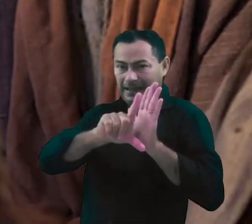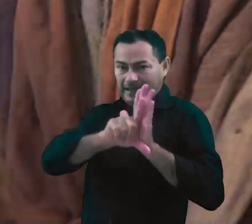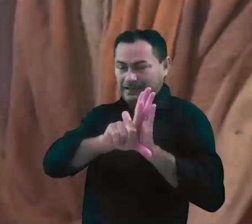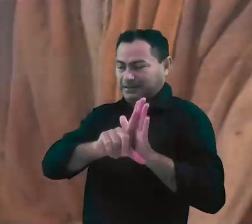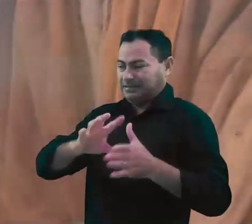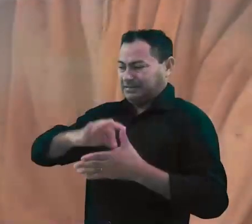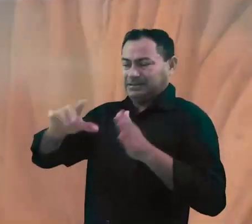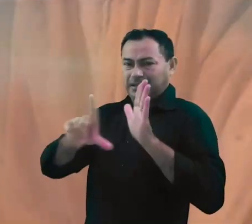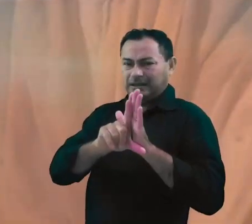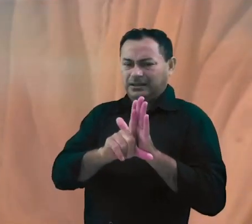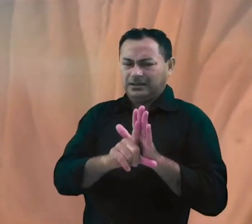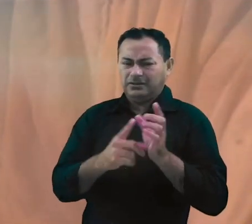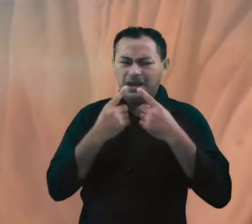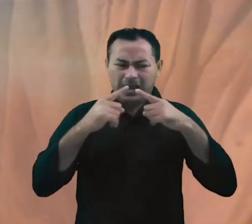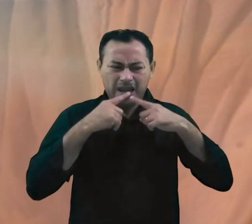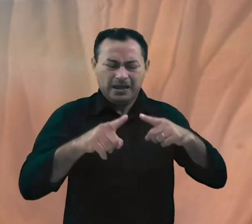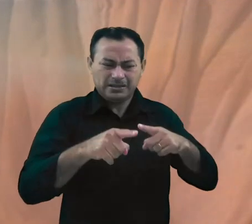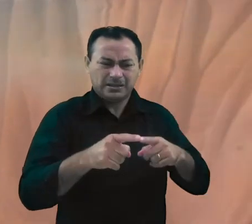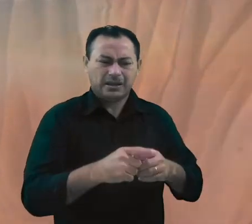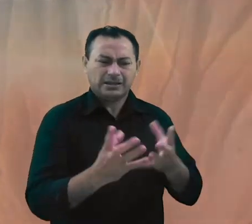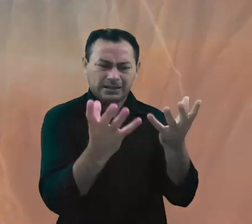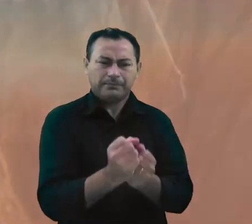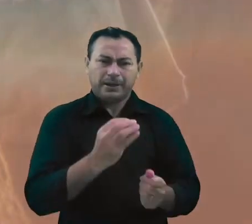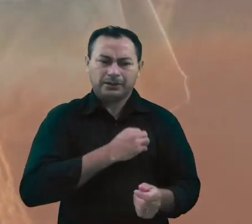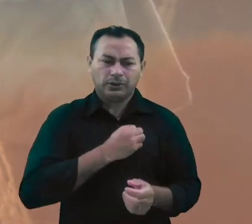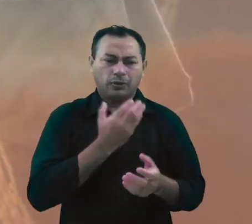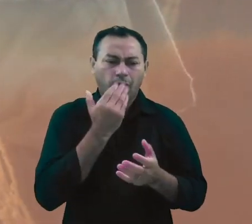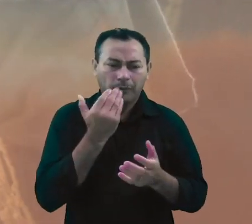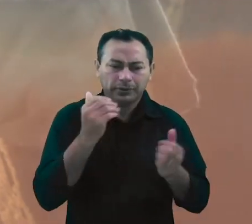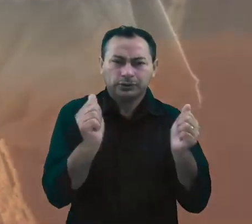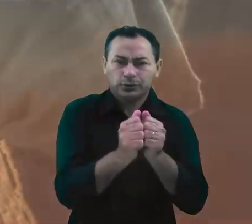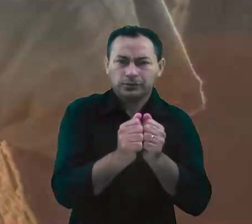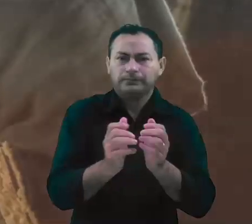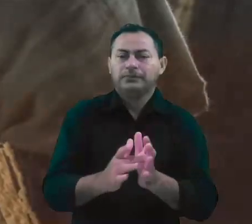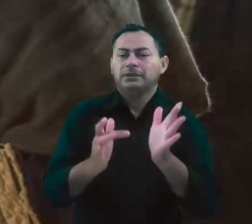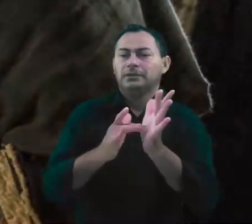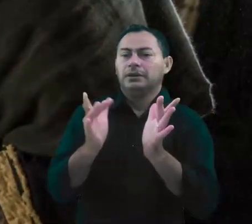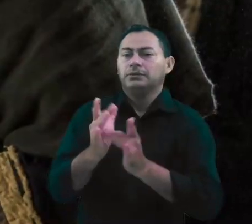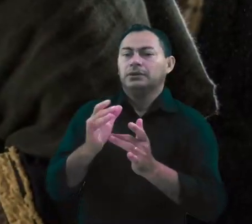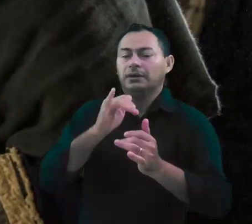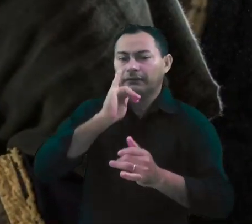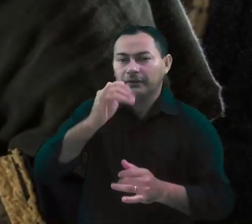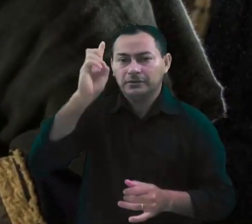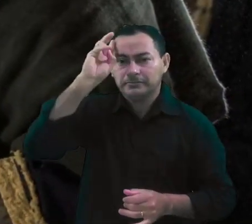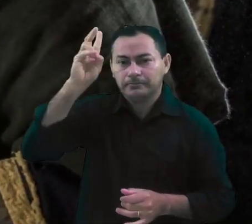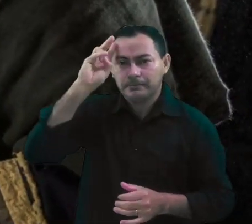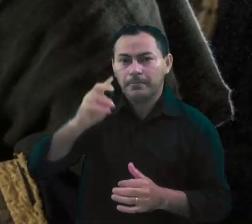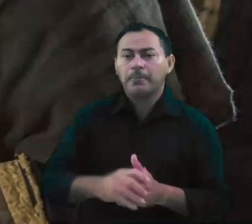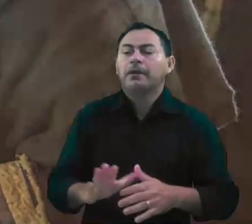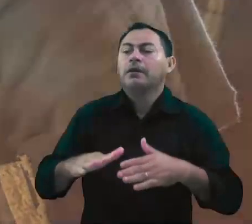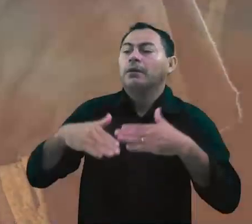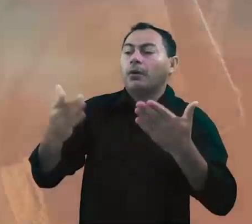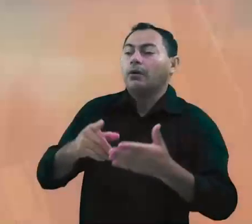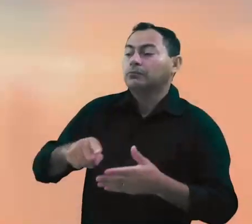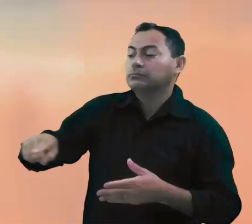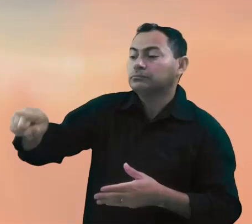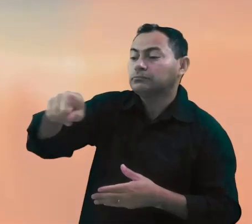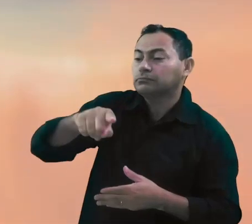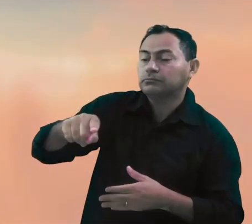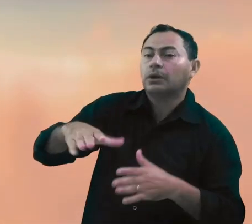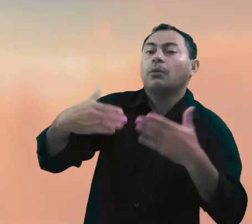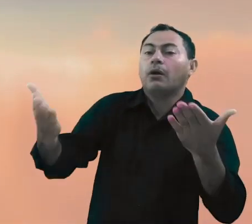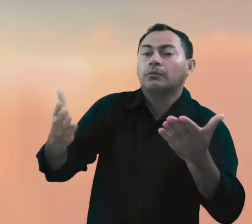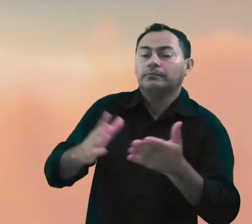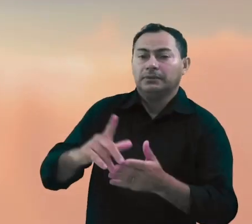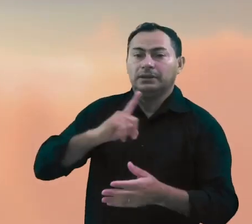criticaram. Este homem recebe pecadores e come com eles. Então Jesus lhes contou essa parábola. Qual de